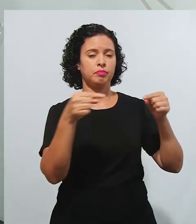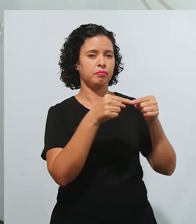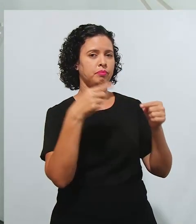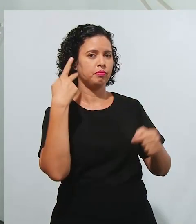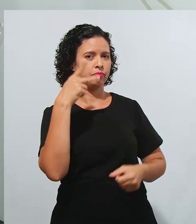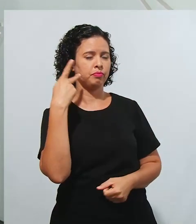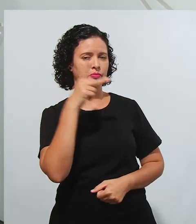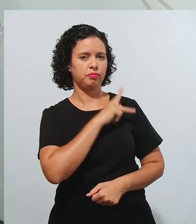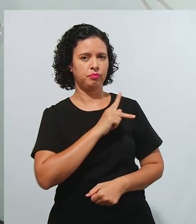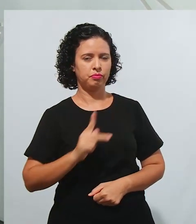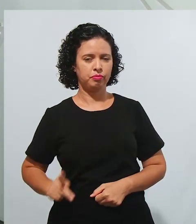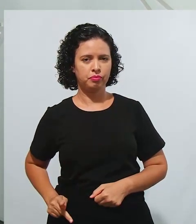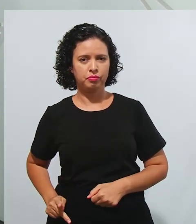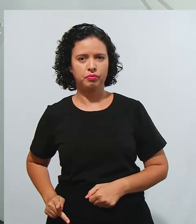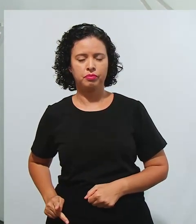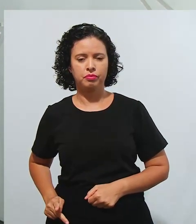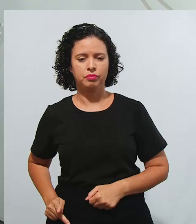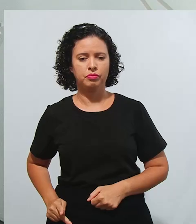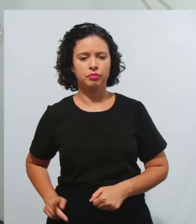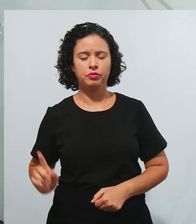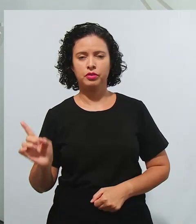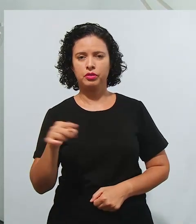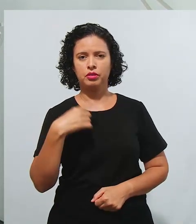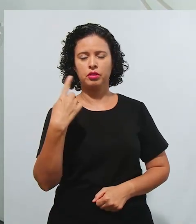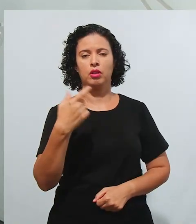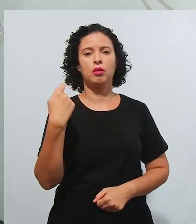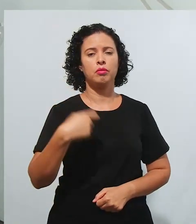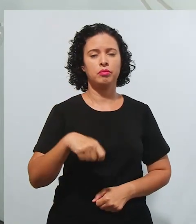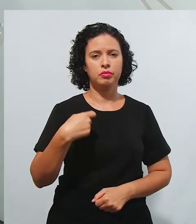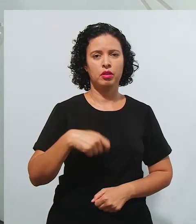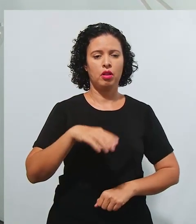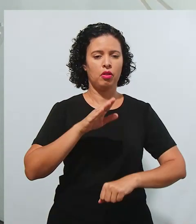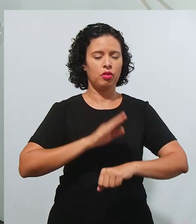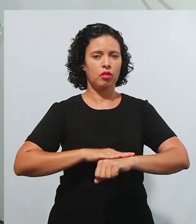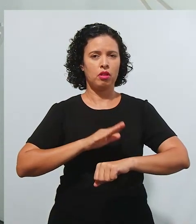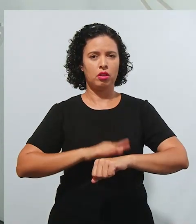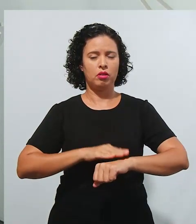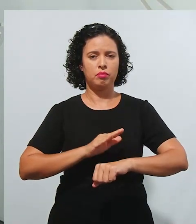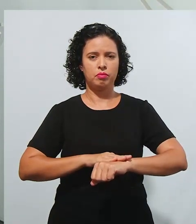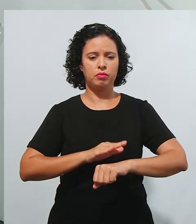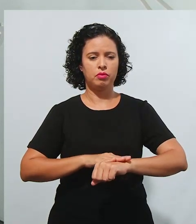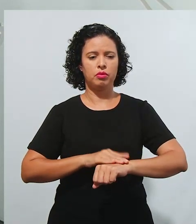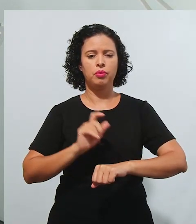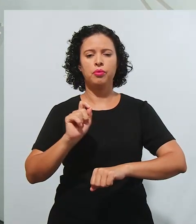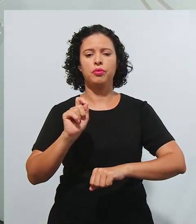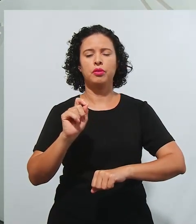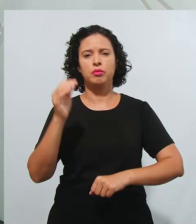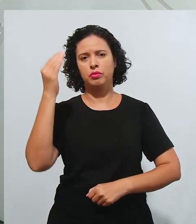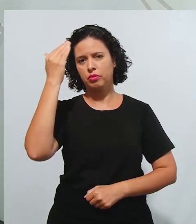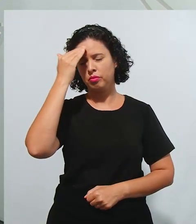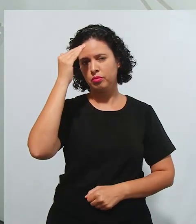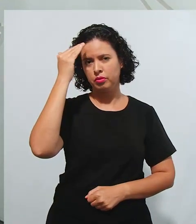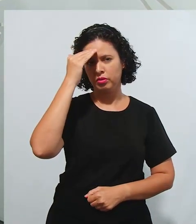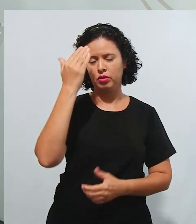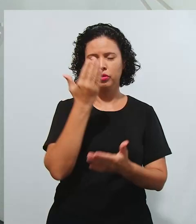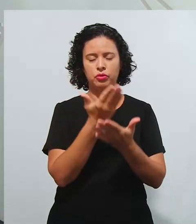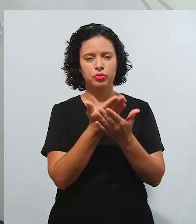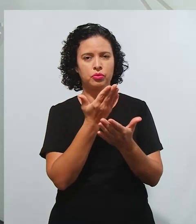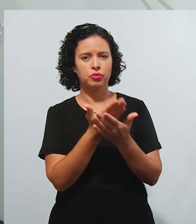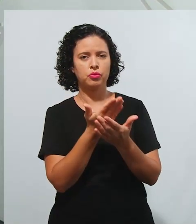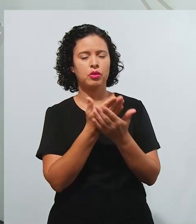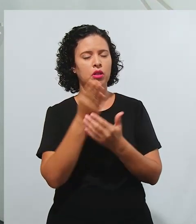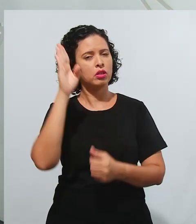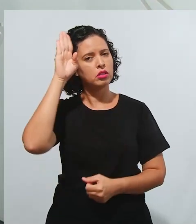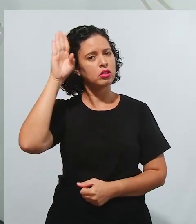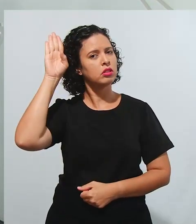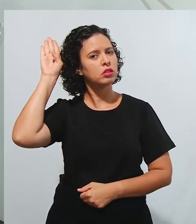política. A gente deve ter esse parâmetro do tempo de maturação mais para uma compreensão de estudos acadêmicos